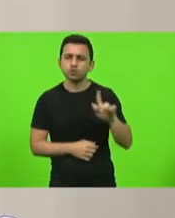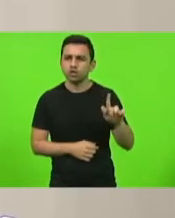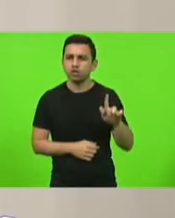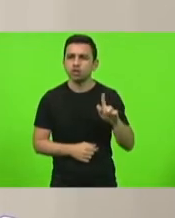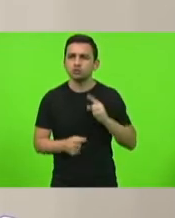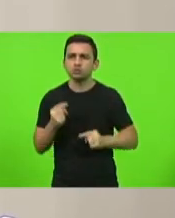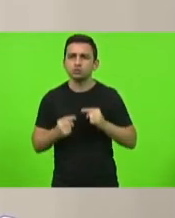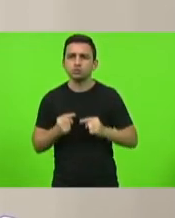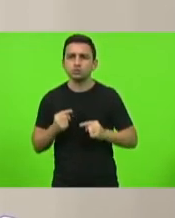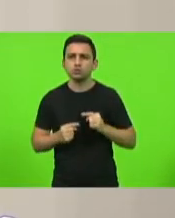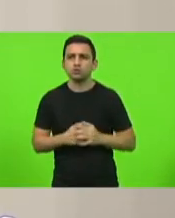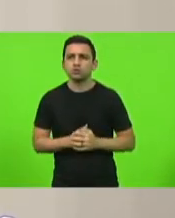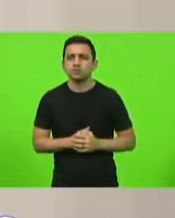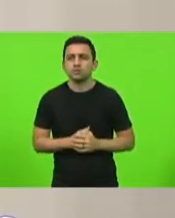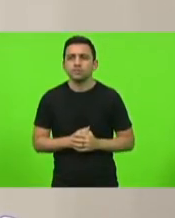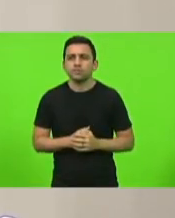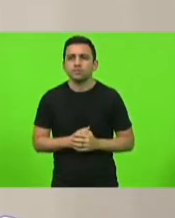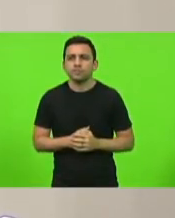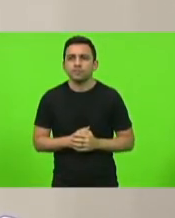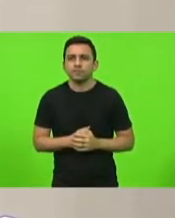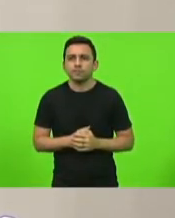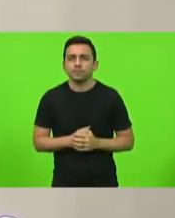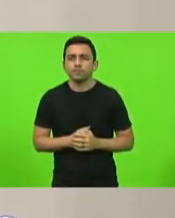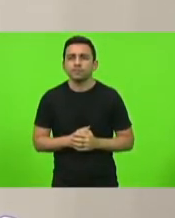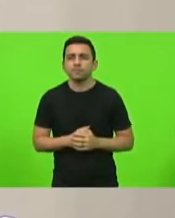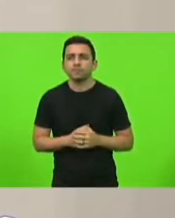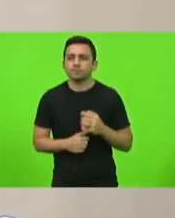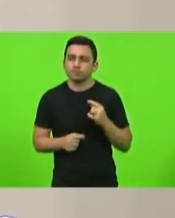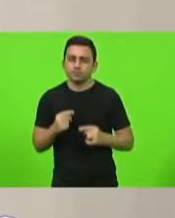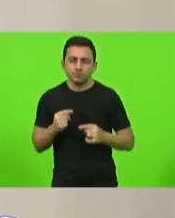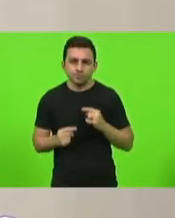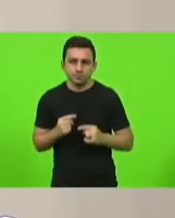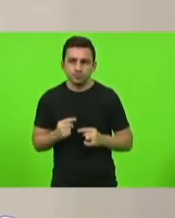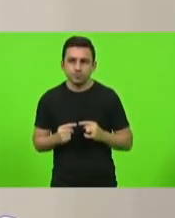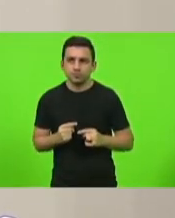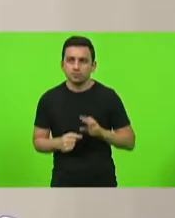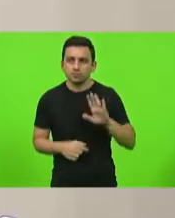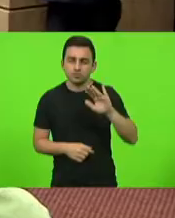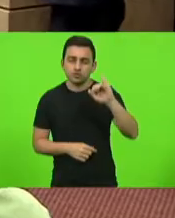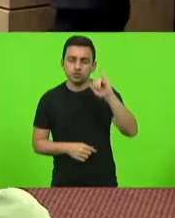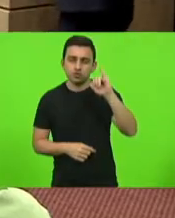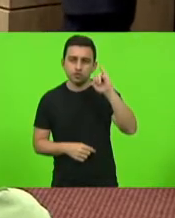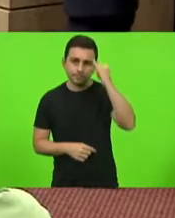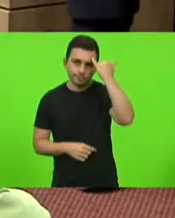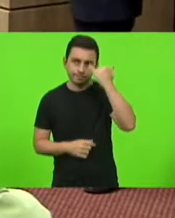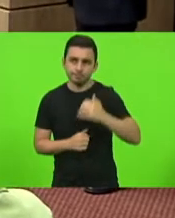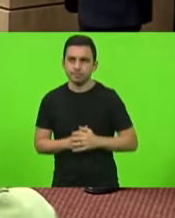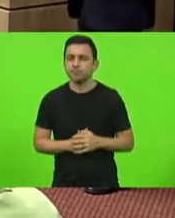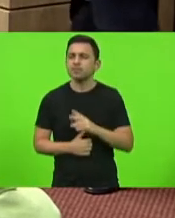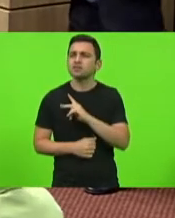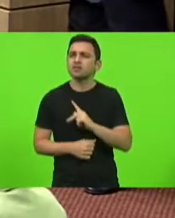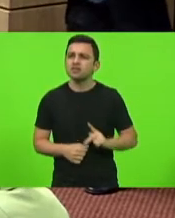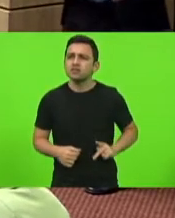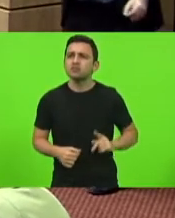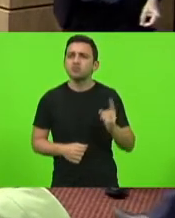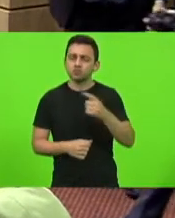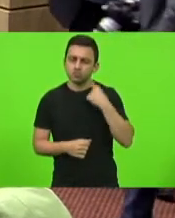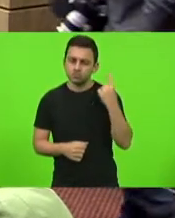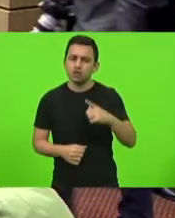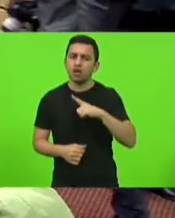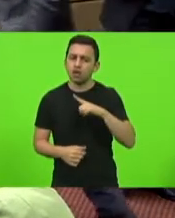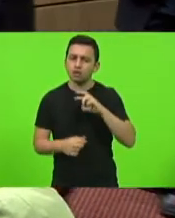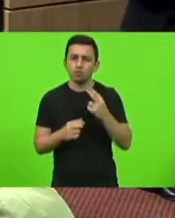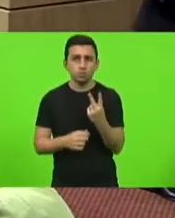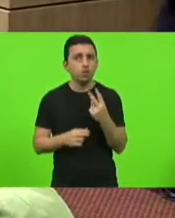discussão. Senhor presidente, para deputado Jair Mioto. Tiro com a palavra, deputado Jair Mioto. Senhor presidente, nós tivemos já 2